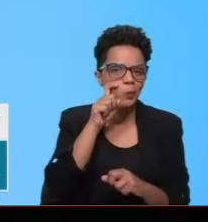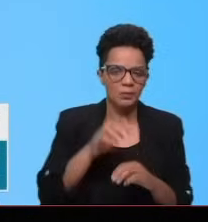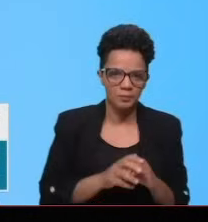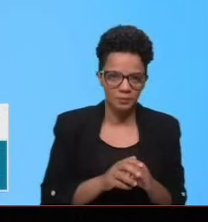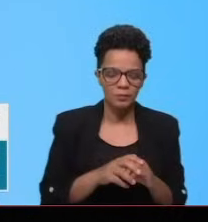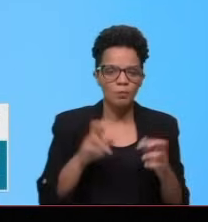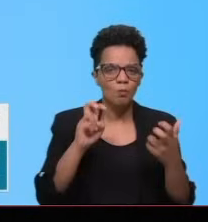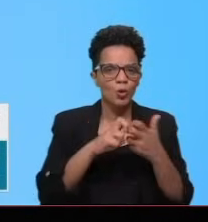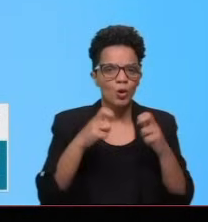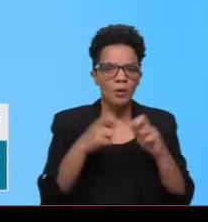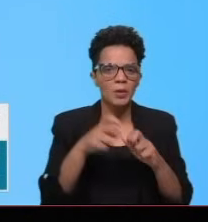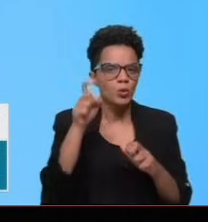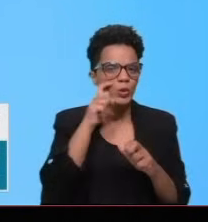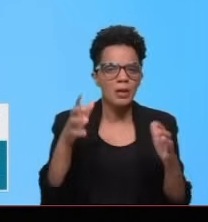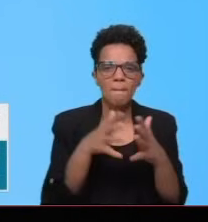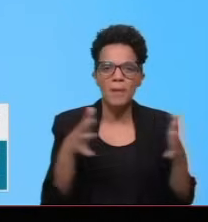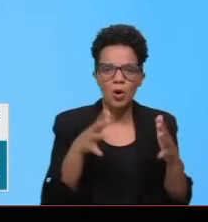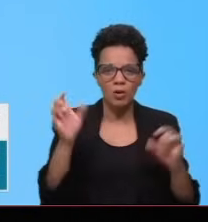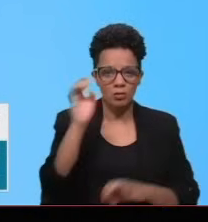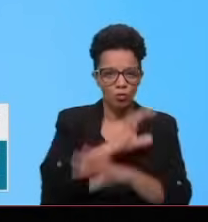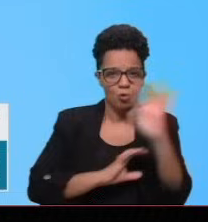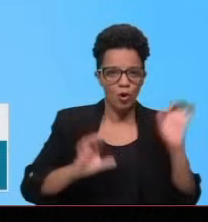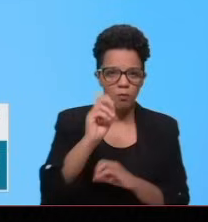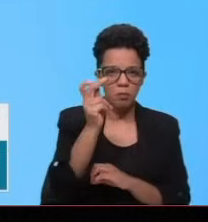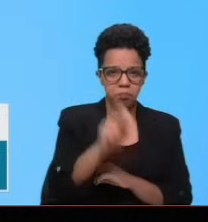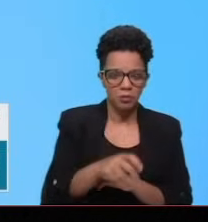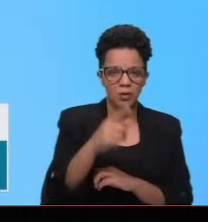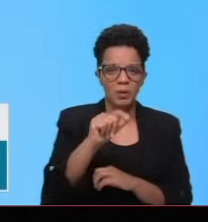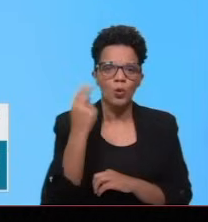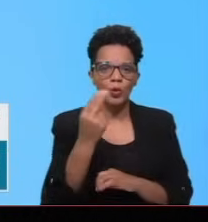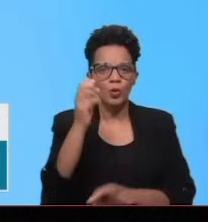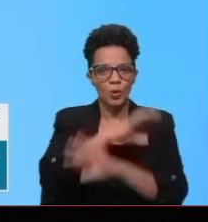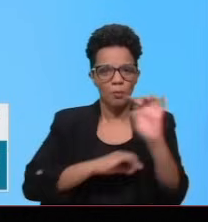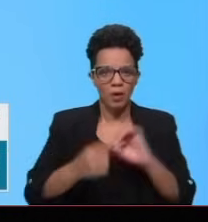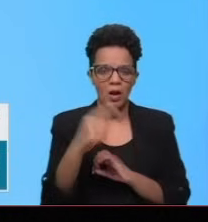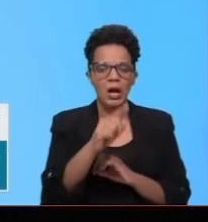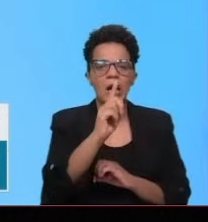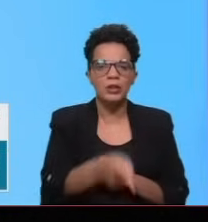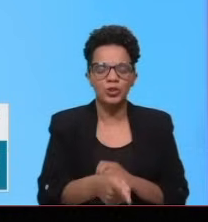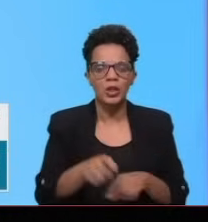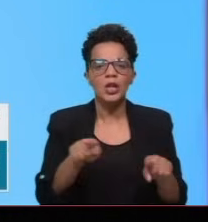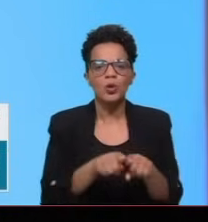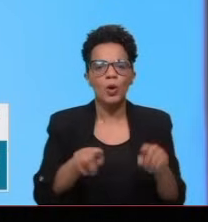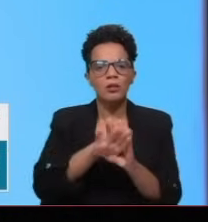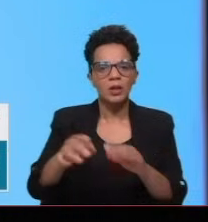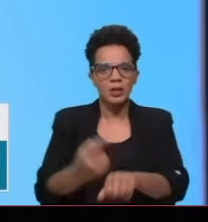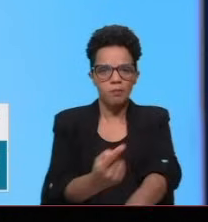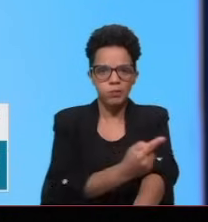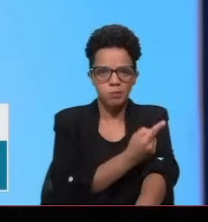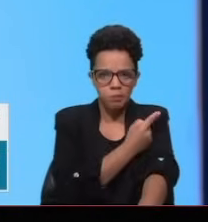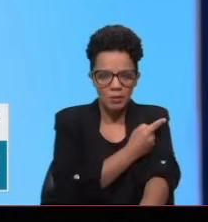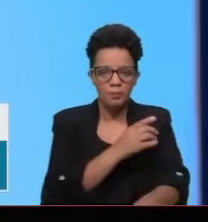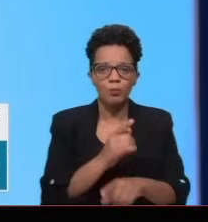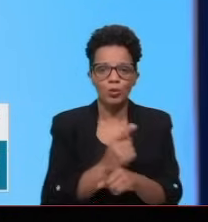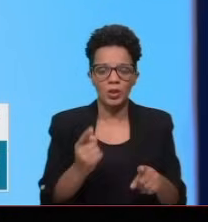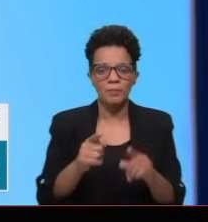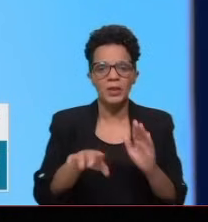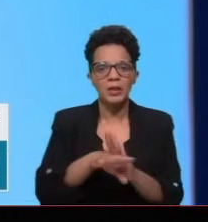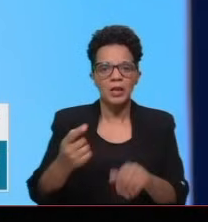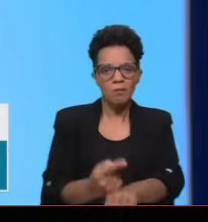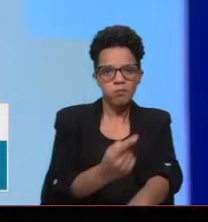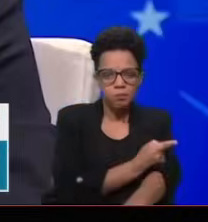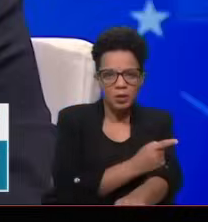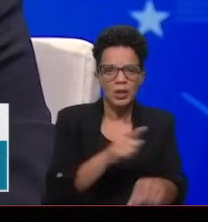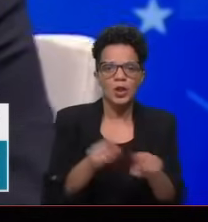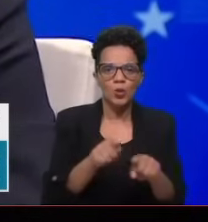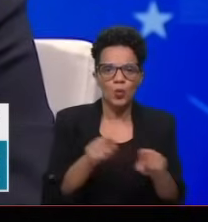o maior problema de segurança que a Europa vive que a União Europeia vive é a Extrema direita é a Extrema direita que ataca